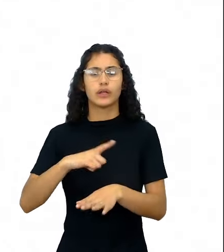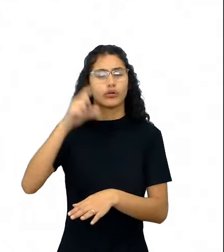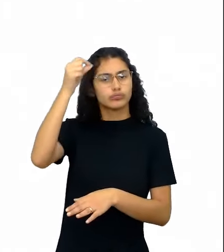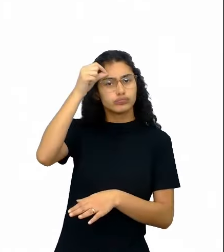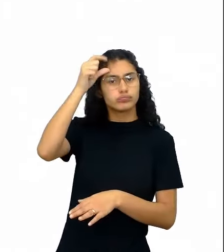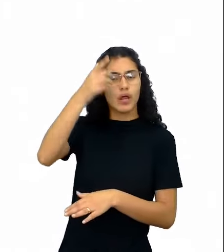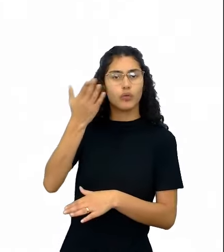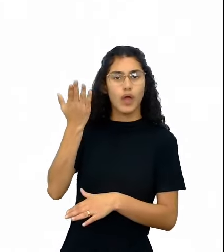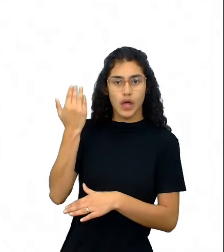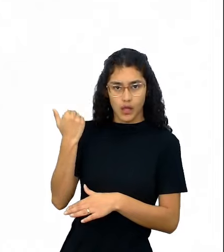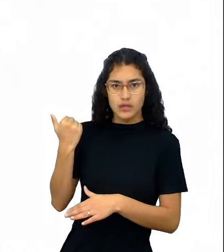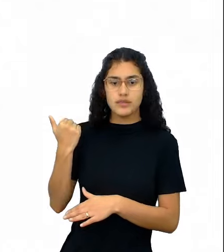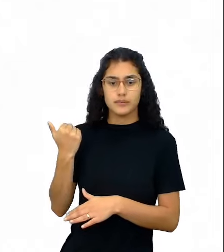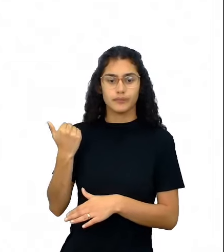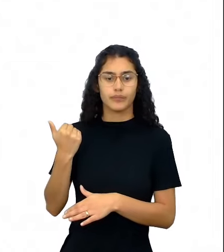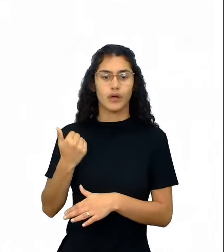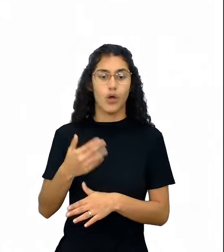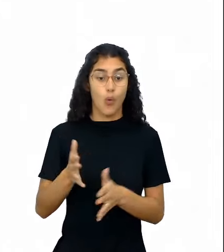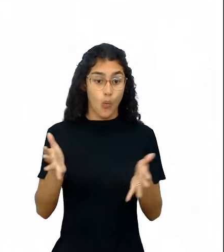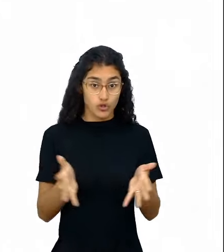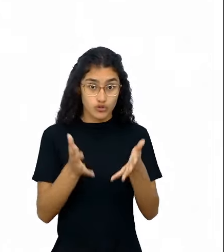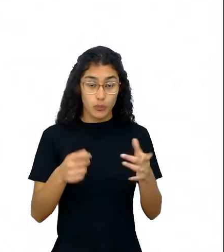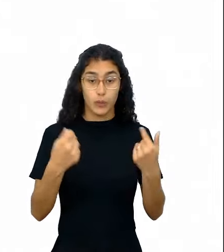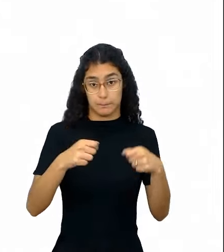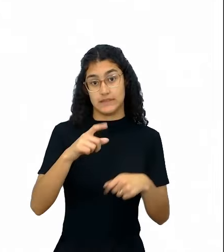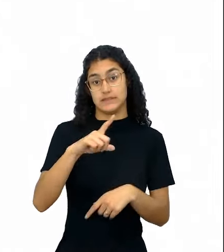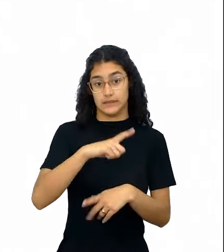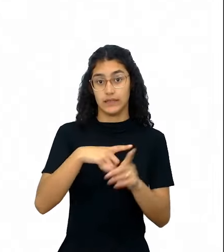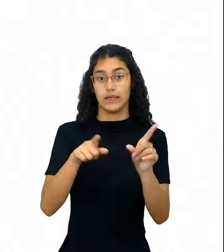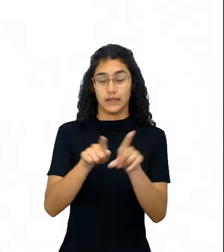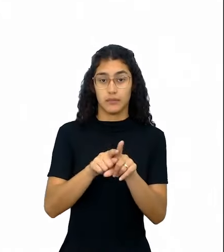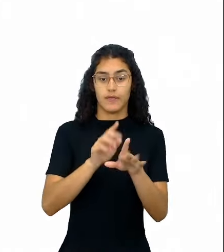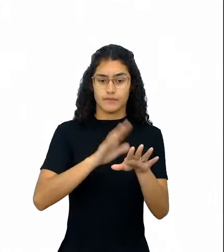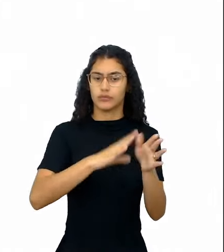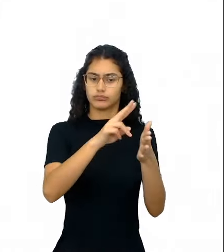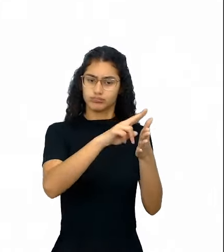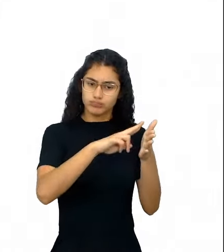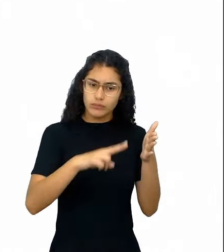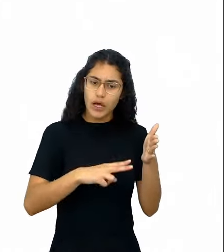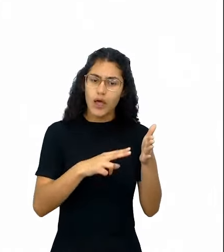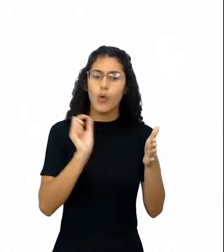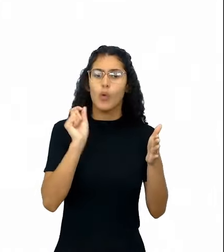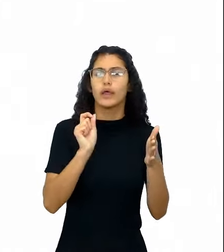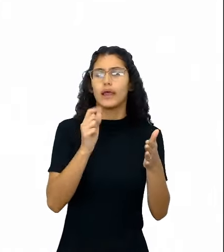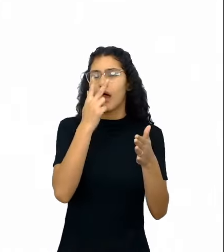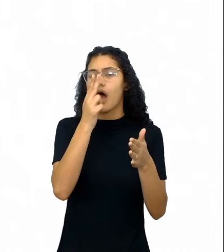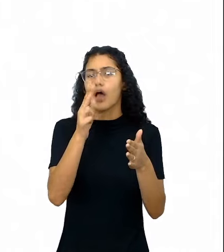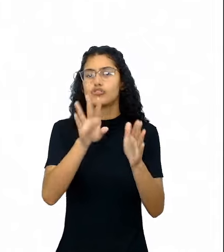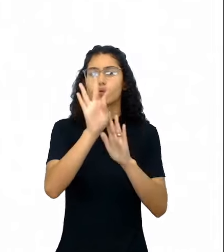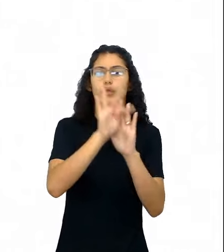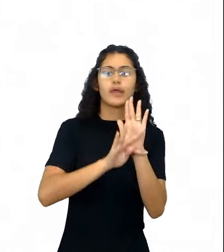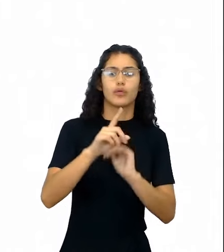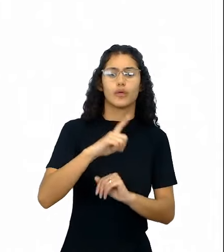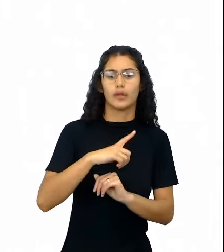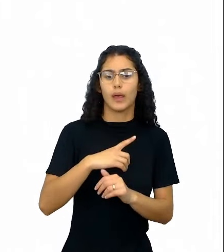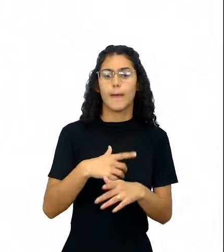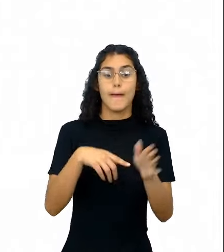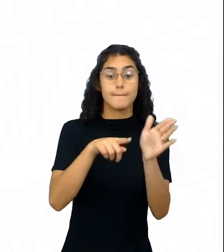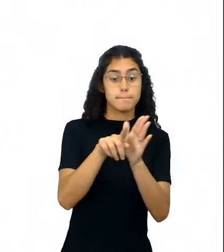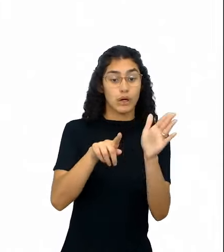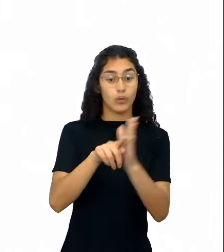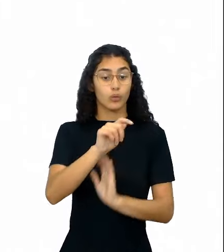né, ou prévio, aquele estímulo, né, para que seja lido o texto, previsões sobre o texto, perguntas dos